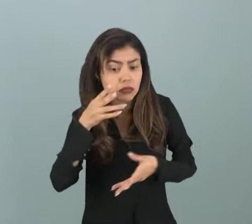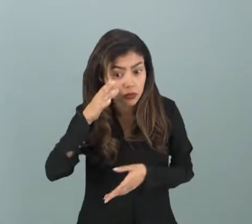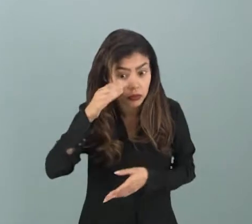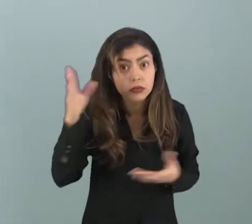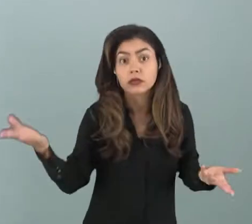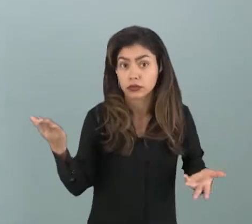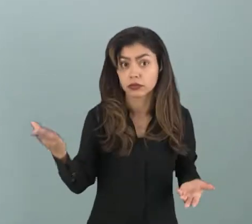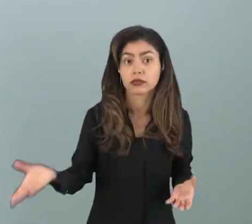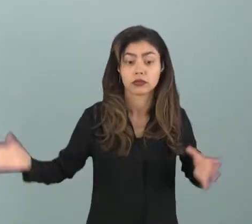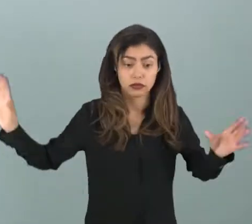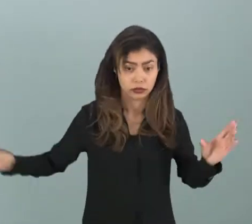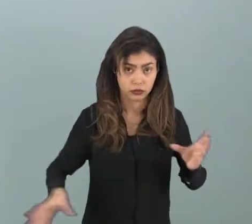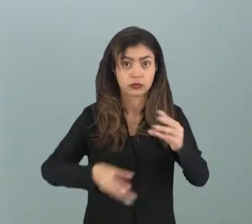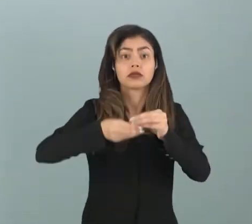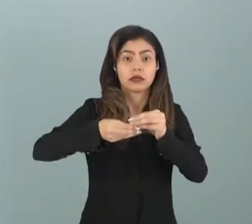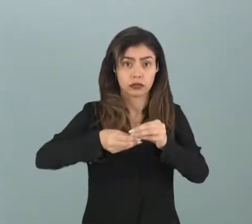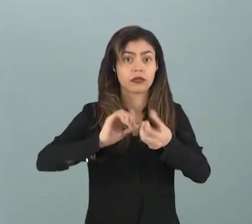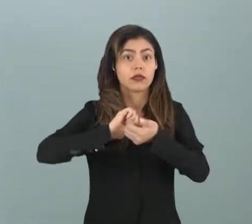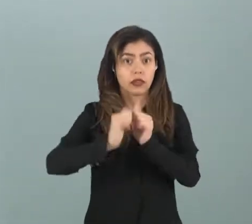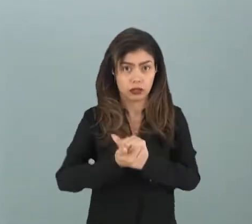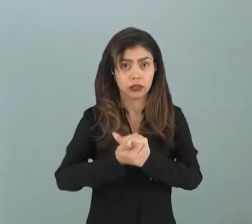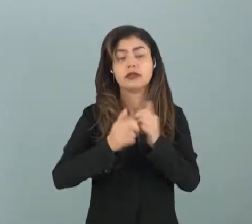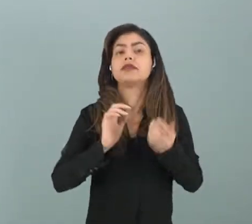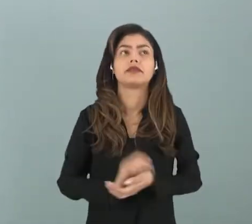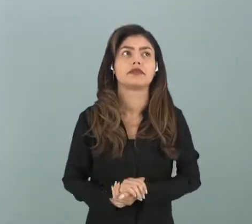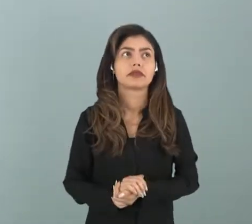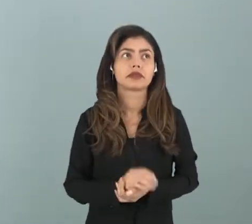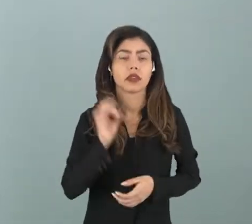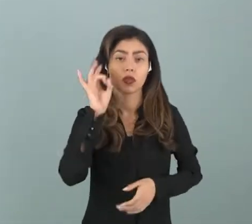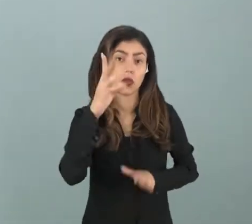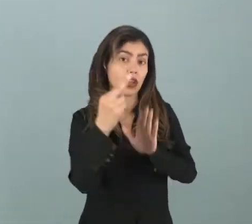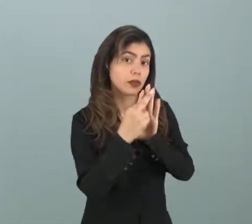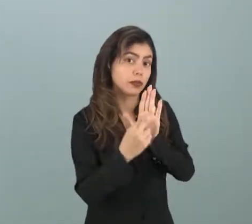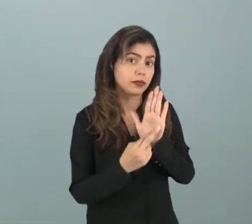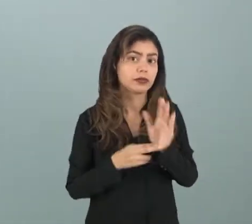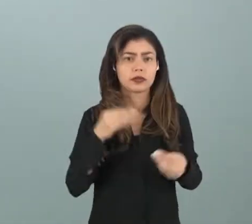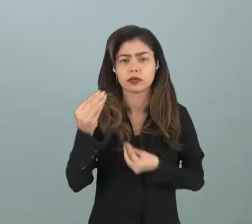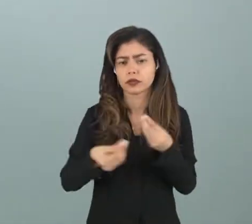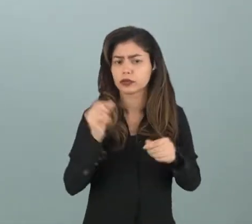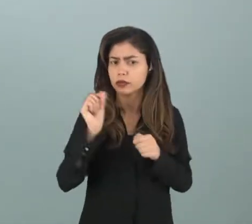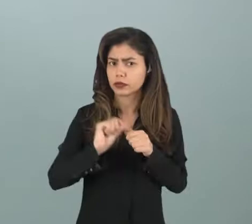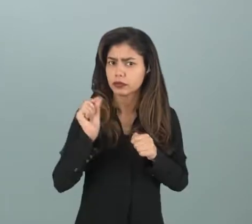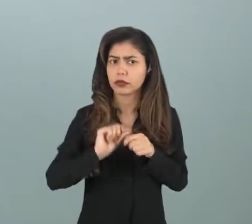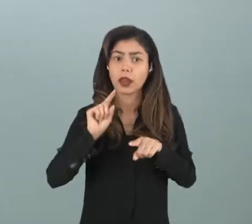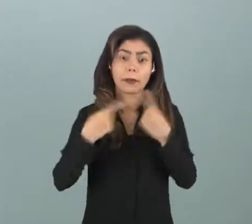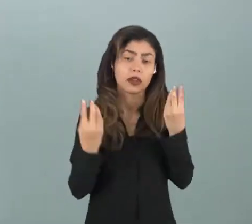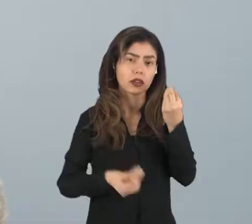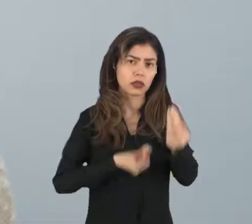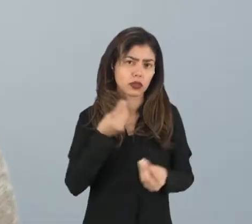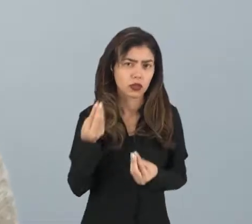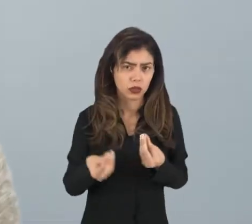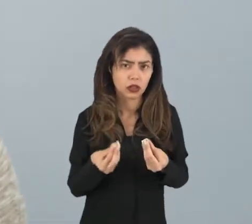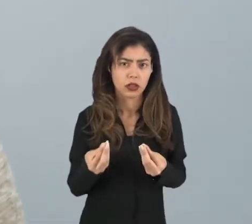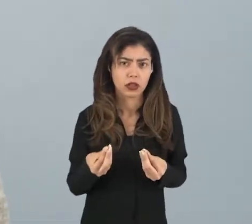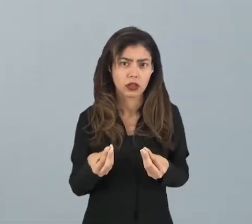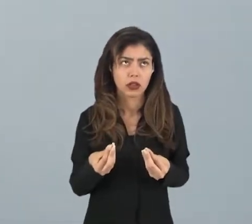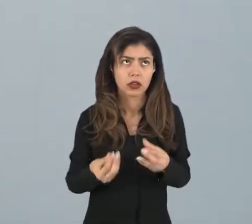se incrementar dentro desses esportes, né? Não somente as regras, como que faz, mas como que